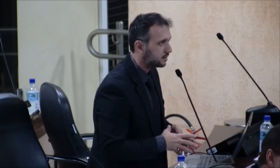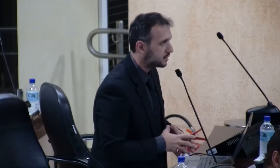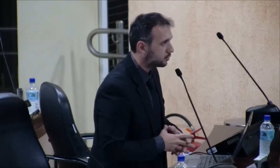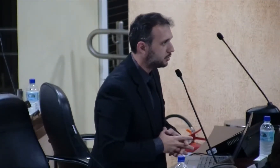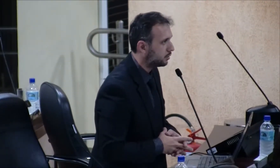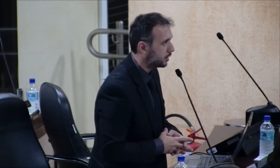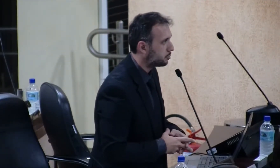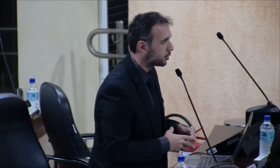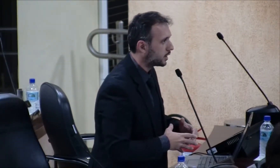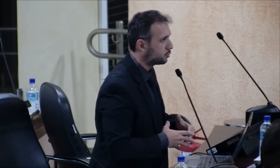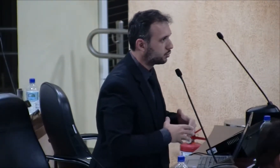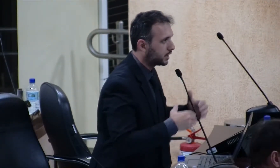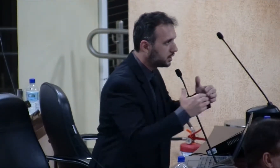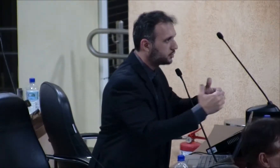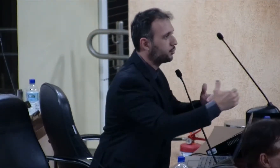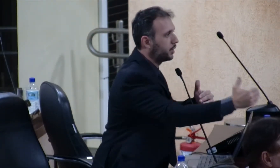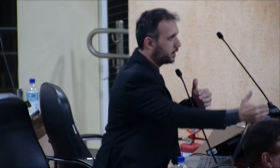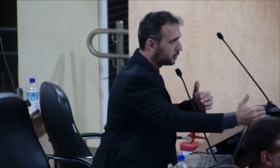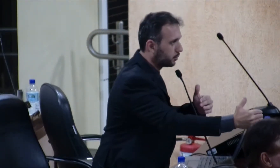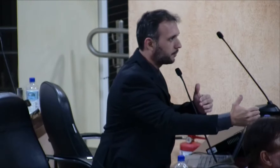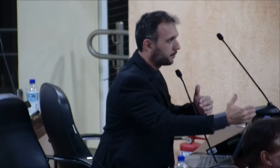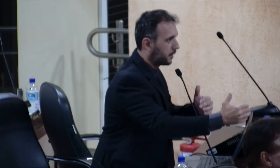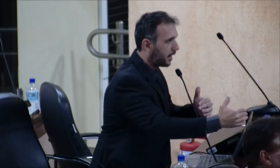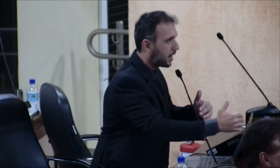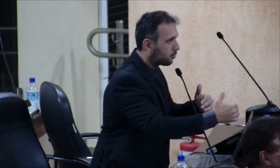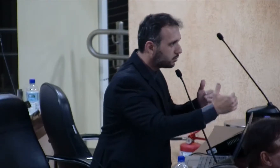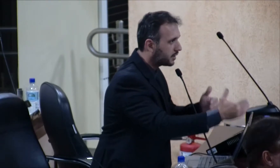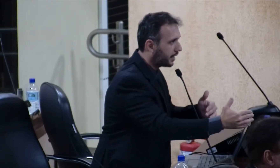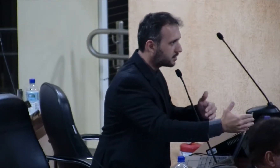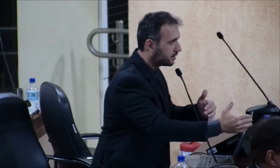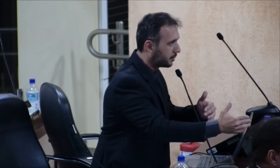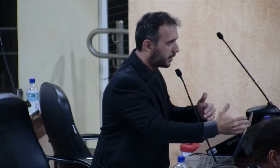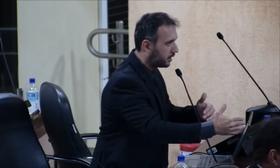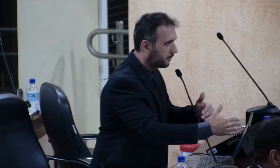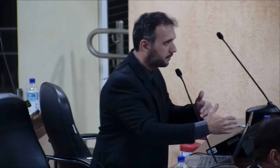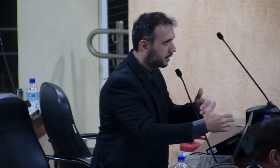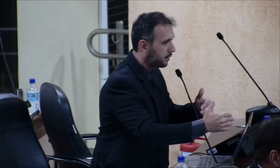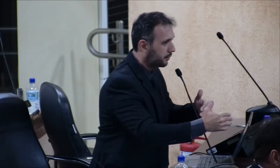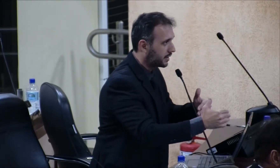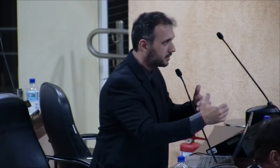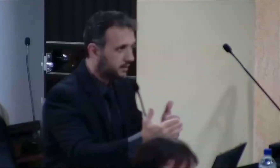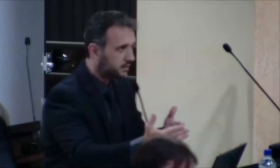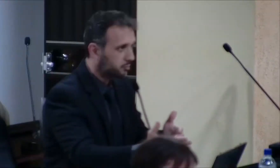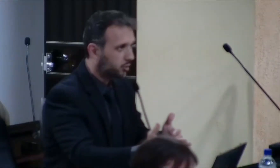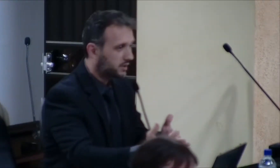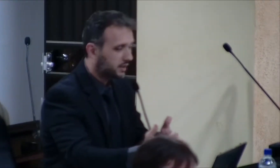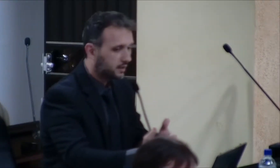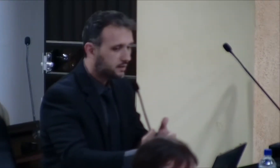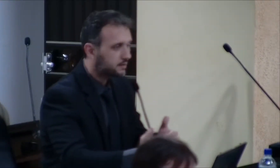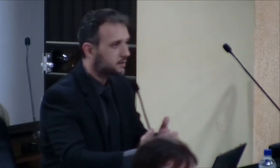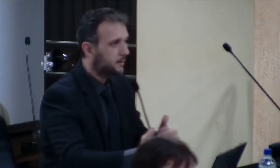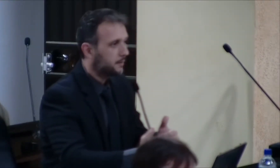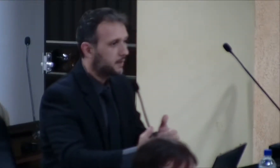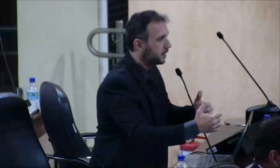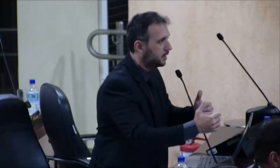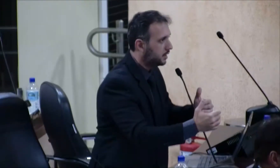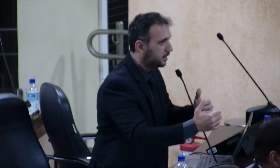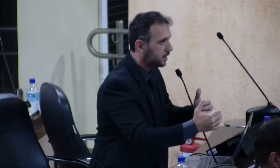se está tudo em ordem, porque durante o ano, acontecem também vacinas